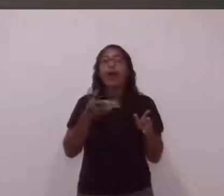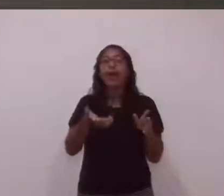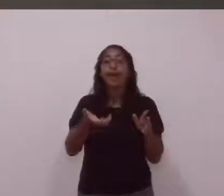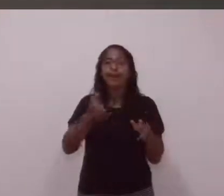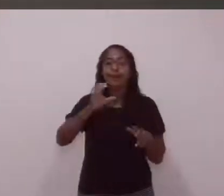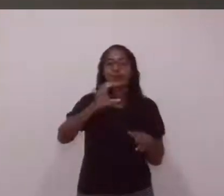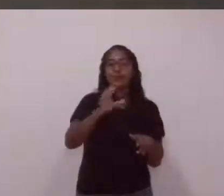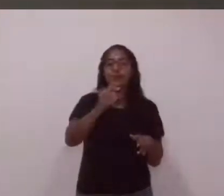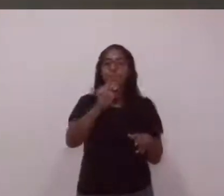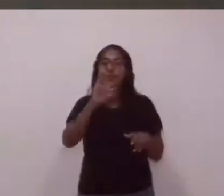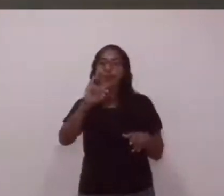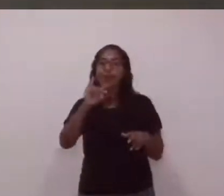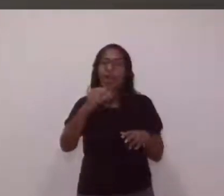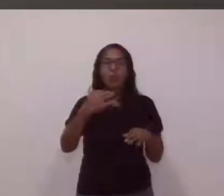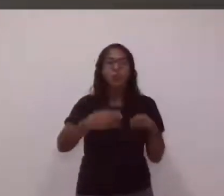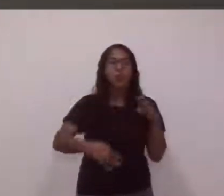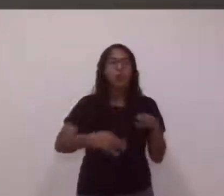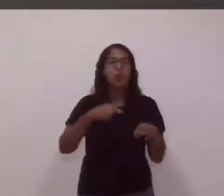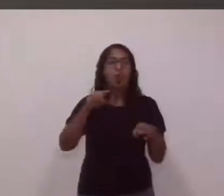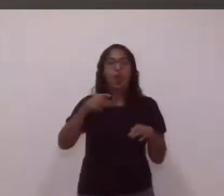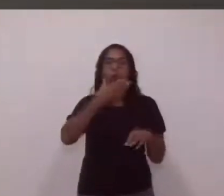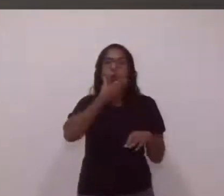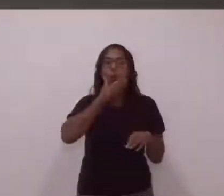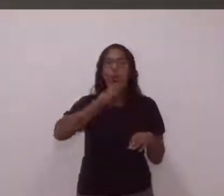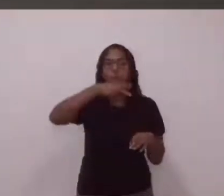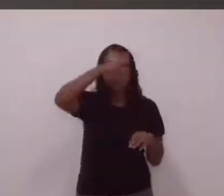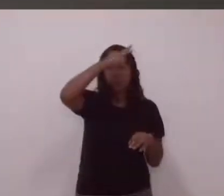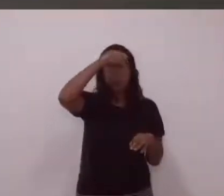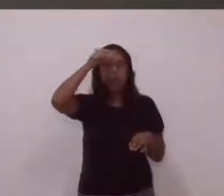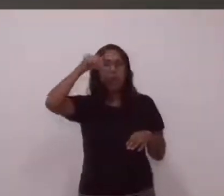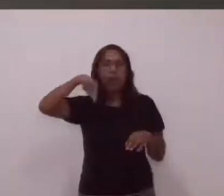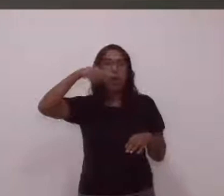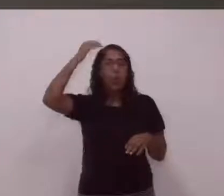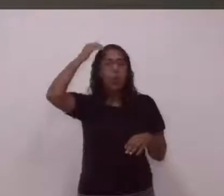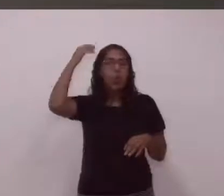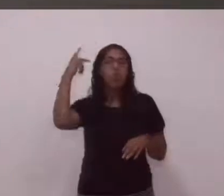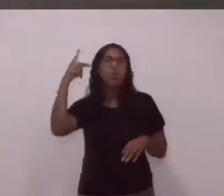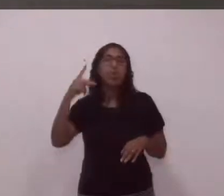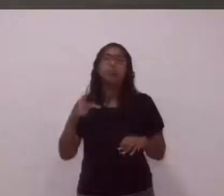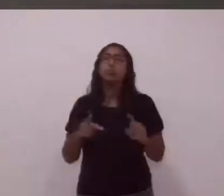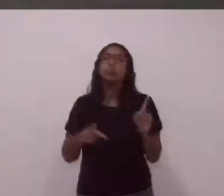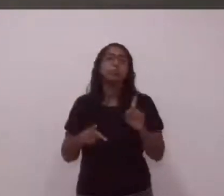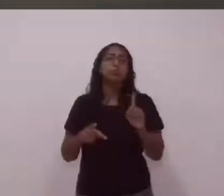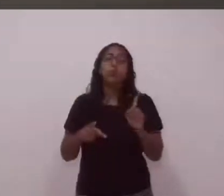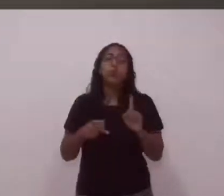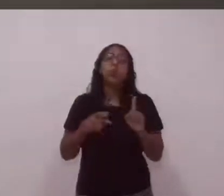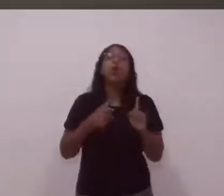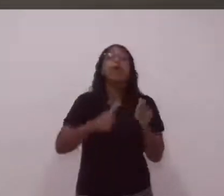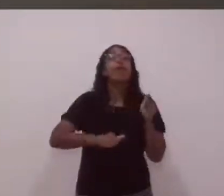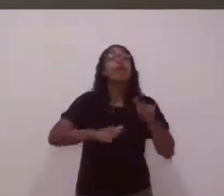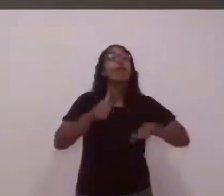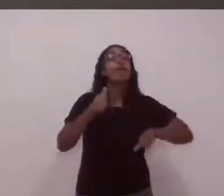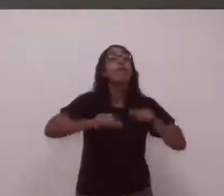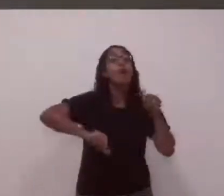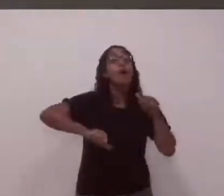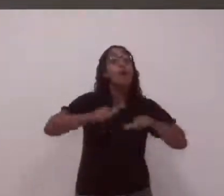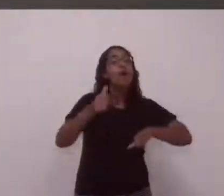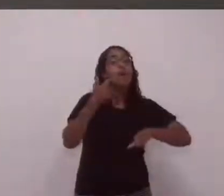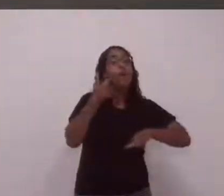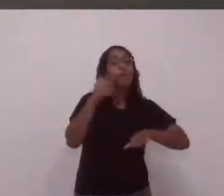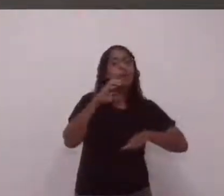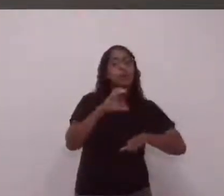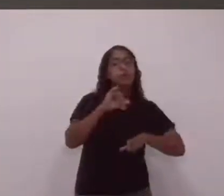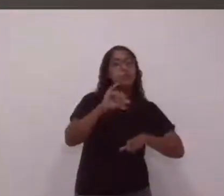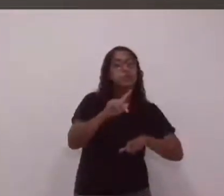se julgando se o prefeito é culpado ou não está se avaliando se é admissível ou não